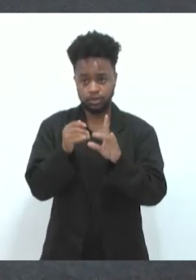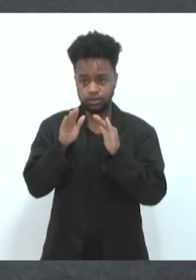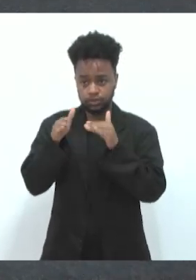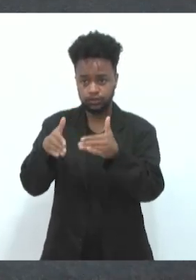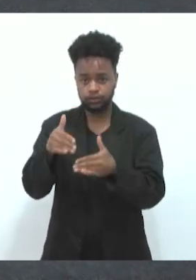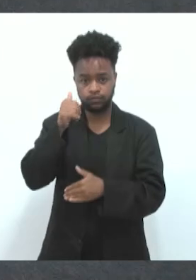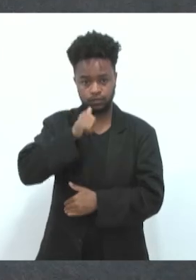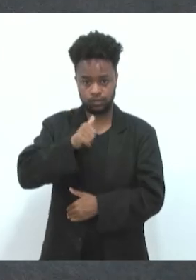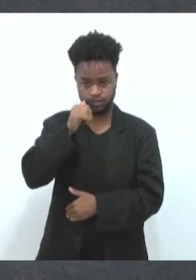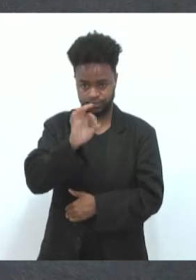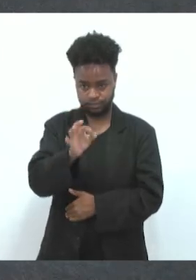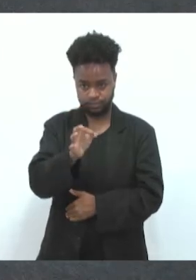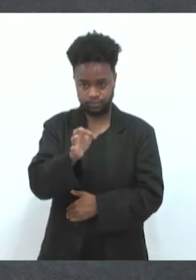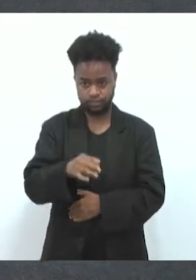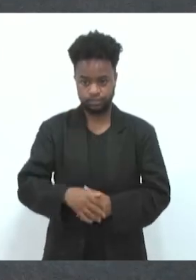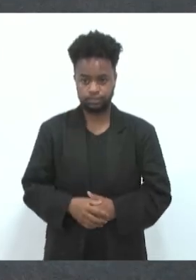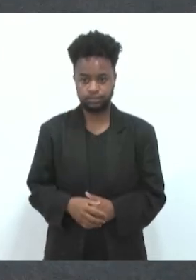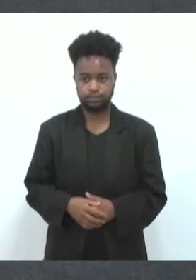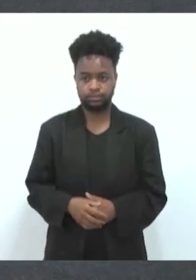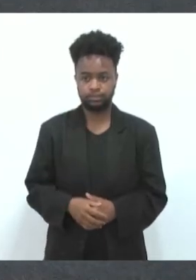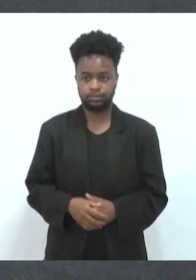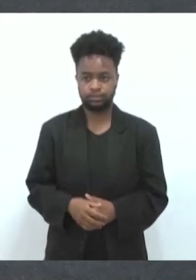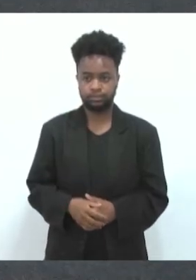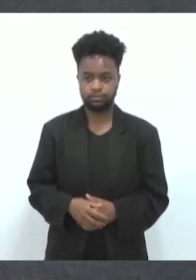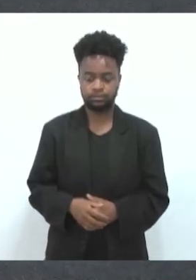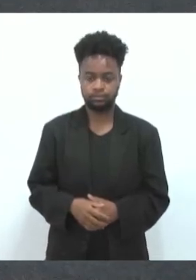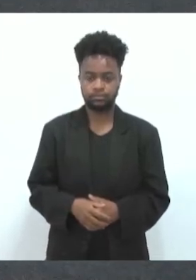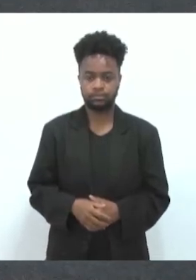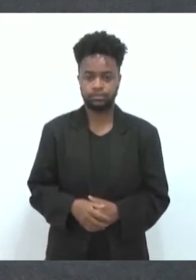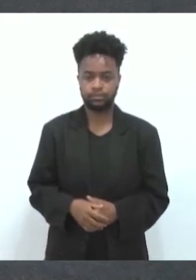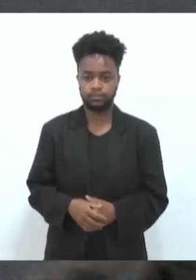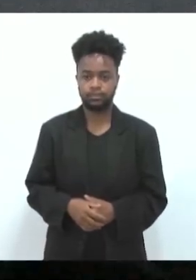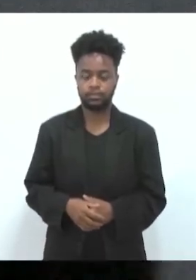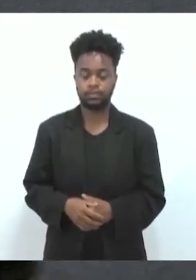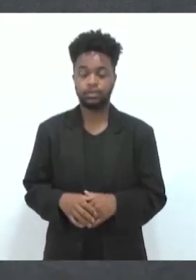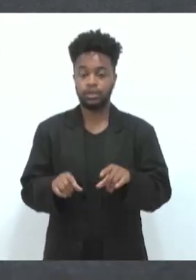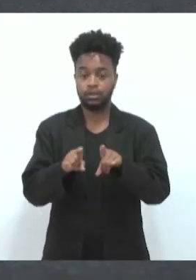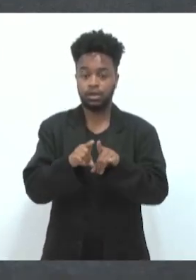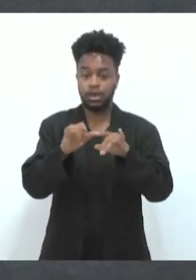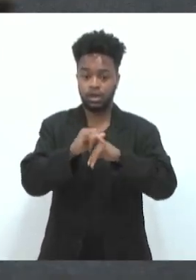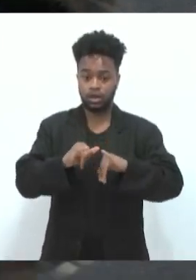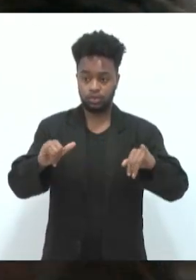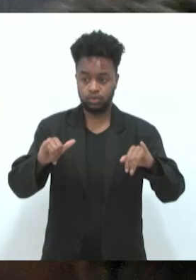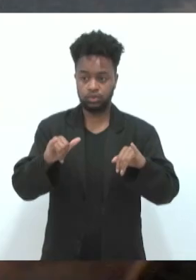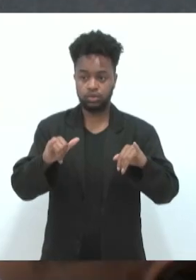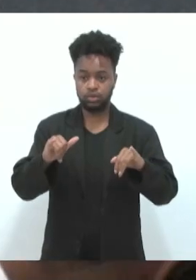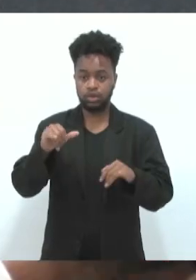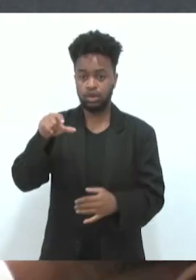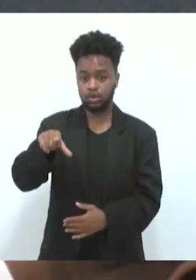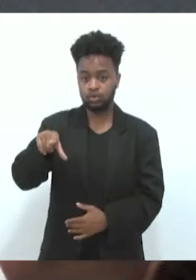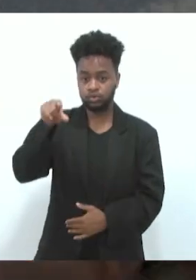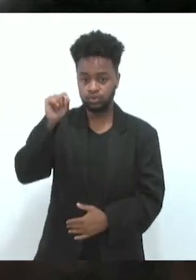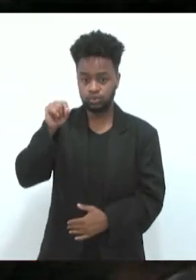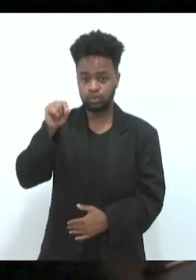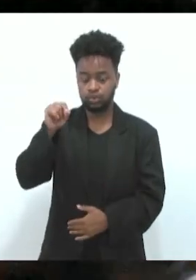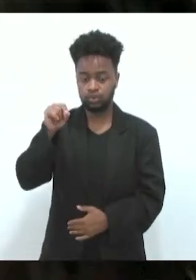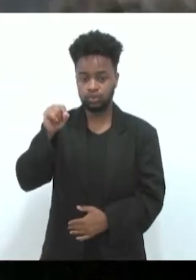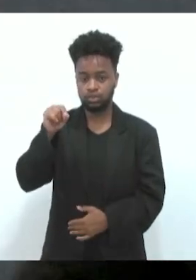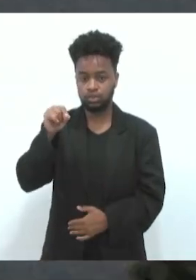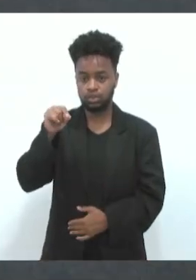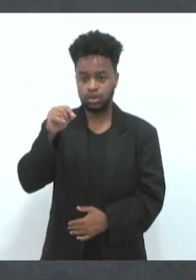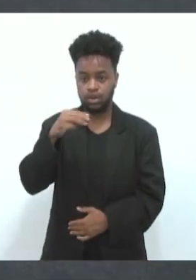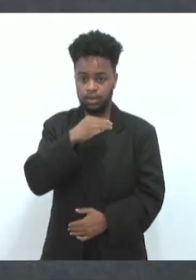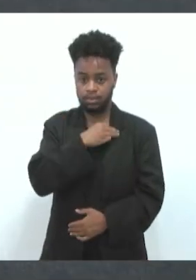mulheres, né? E dizer que escolheu a ministra